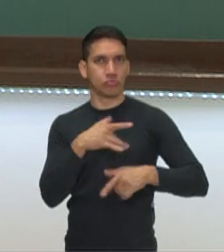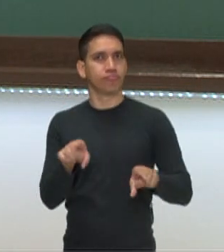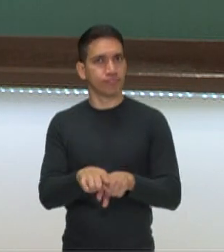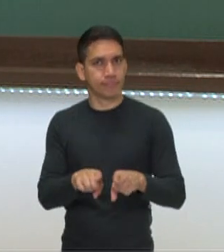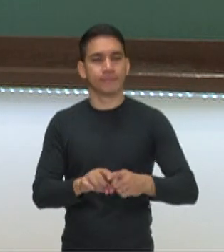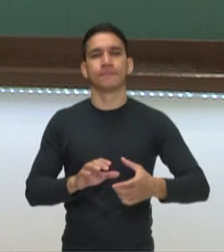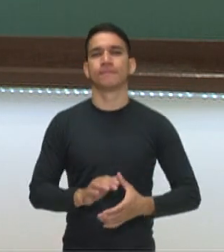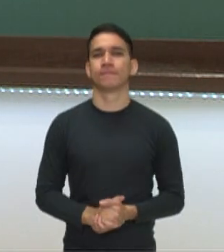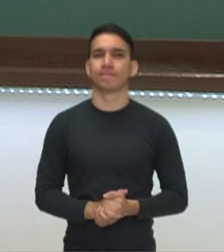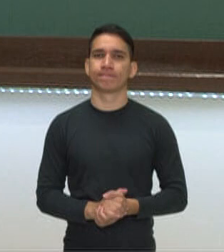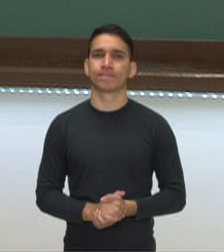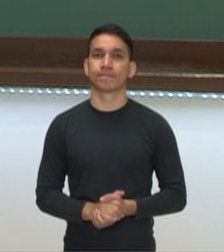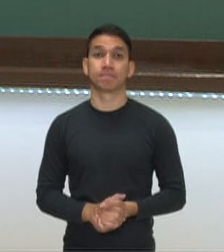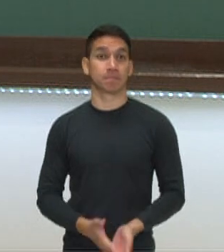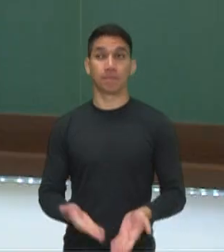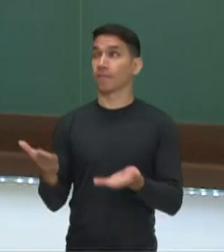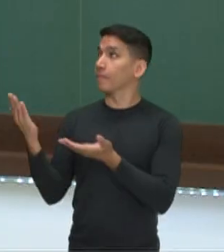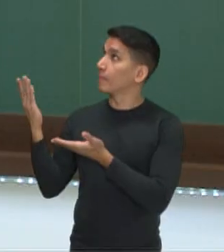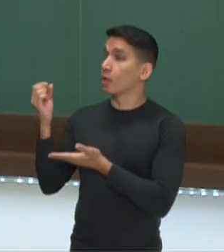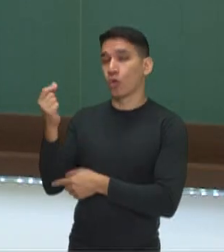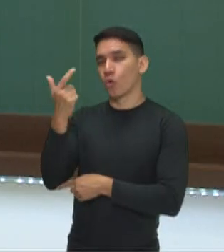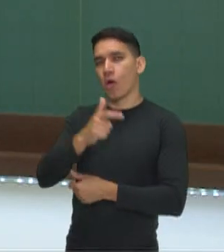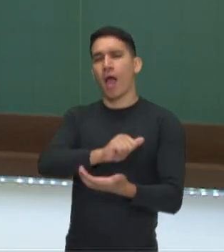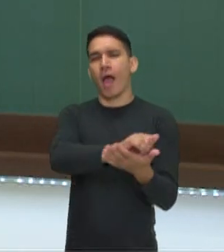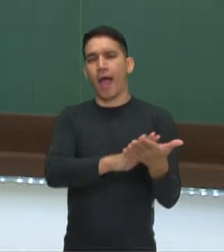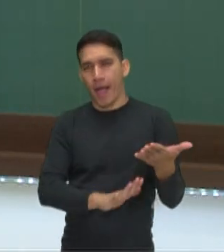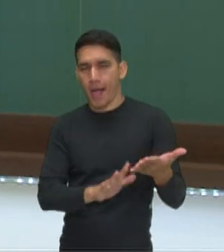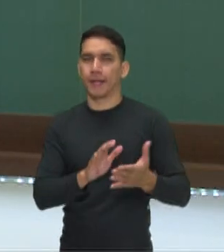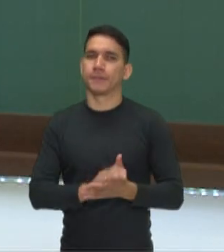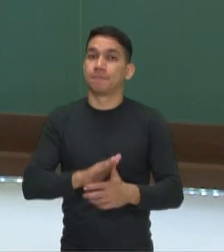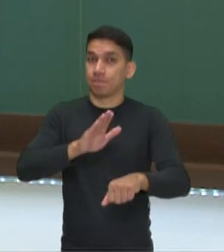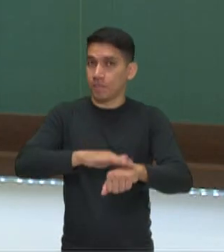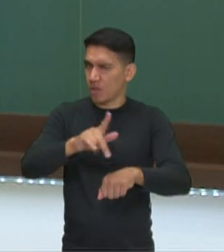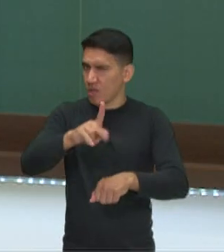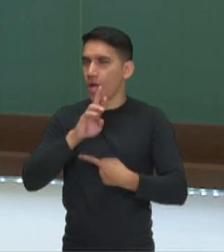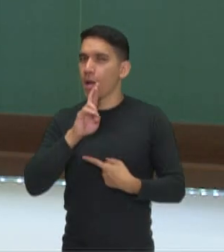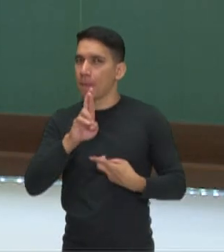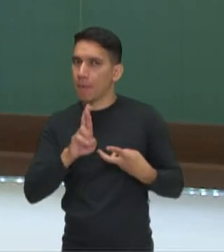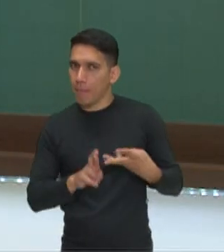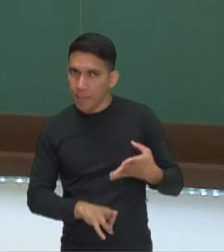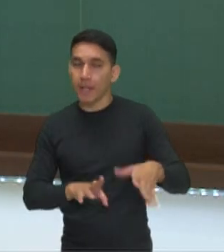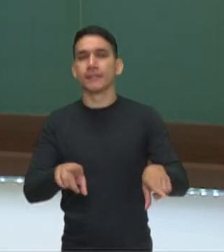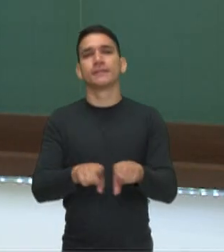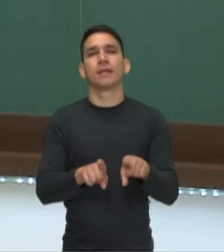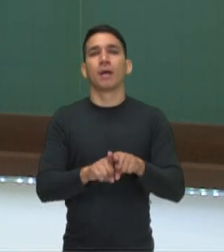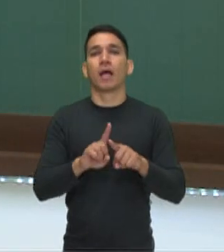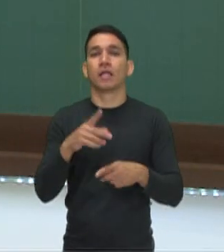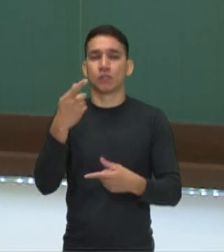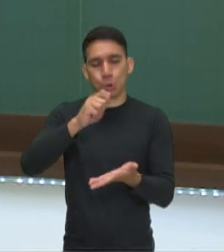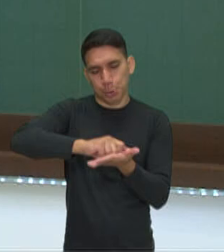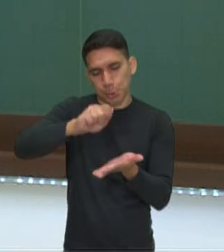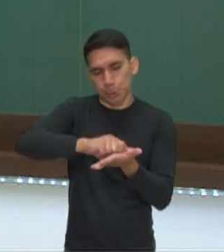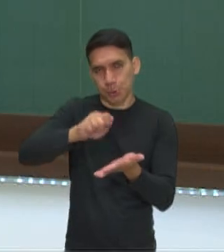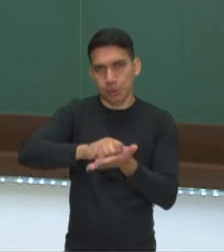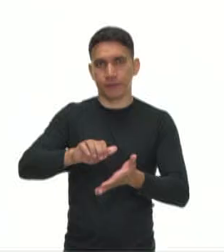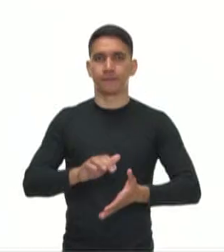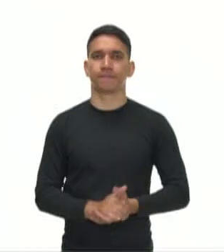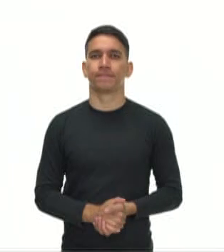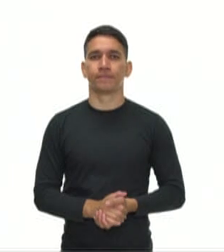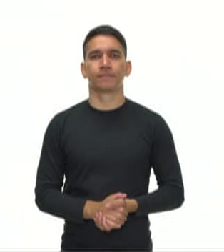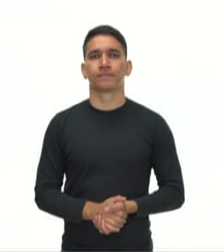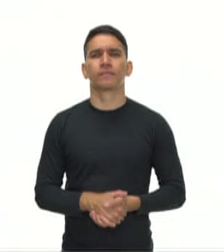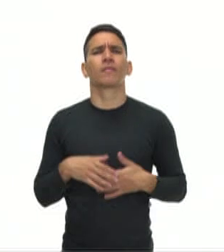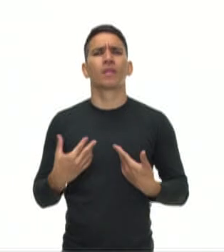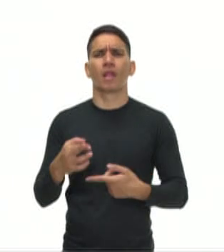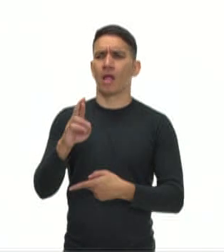também. E aí temos uma atividade para você responder também aí no seu caderno. A